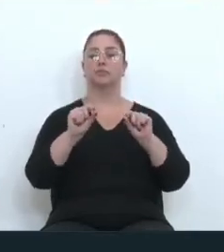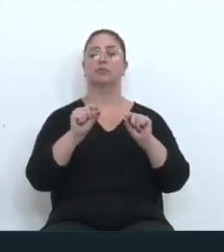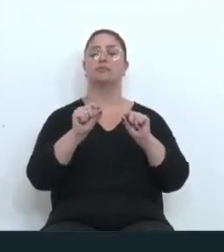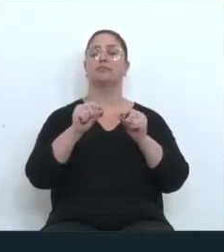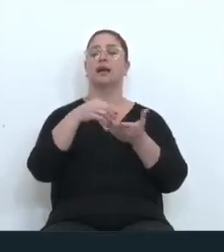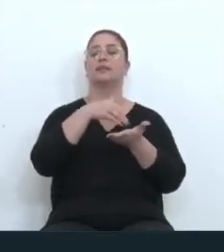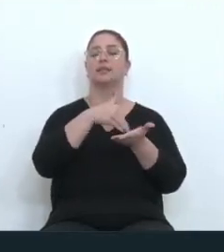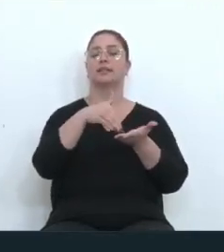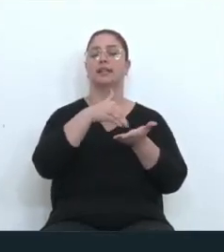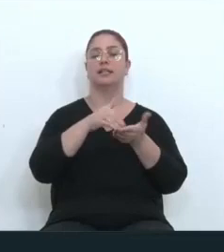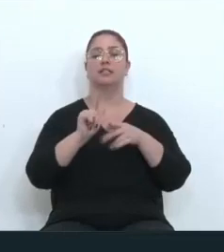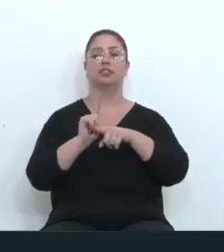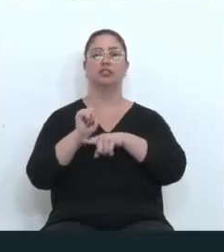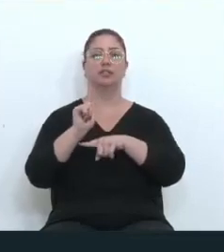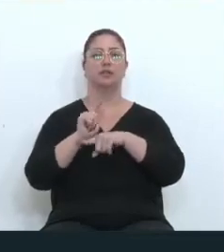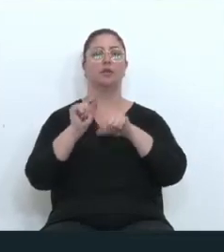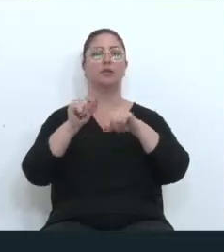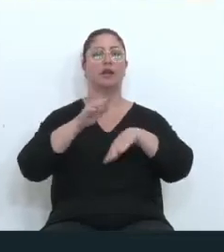autor